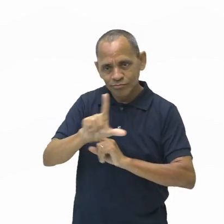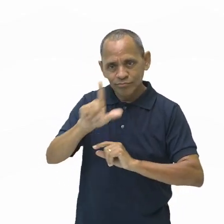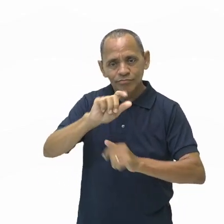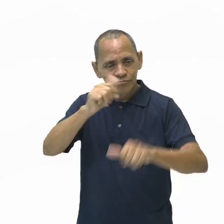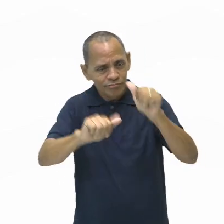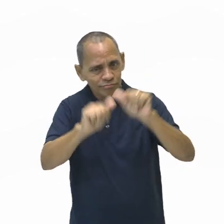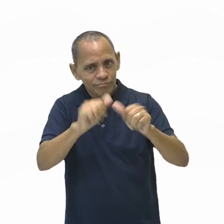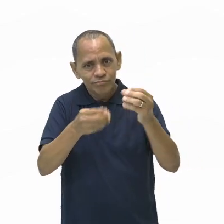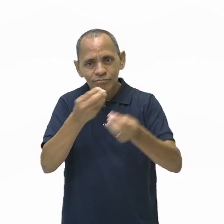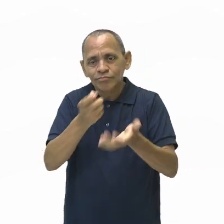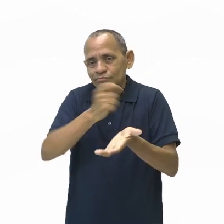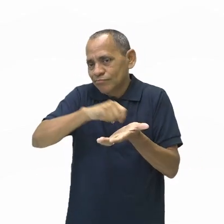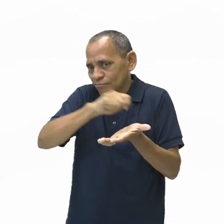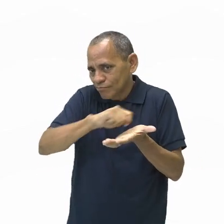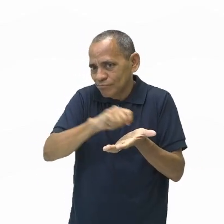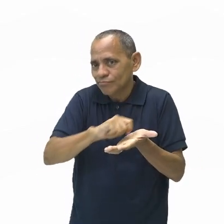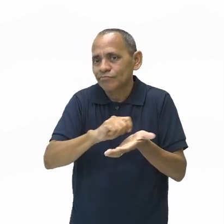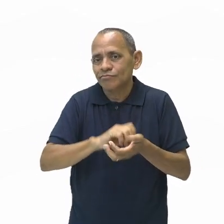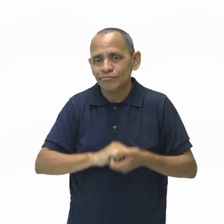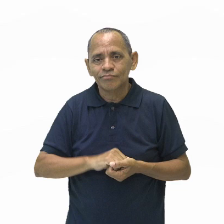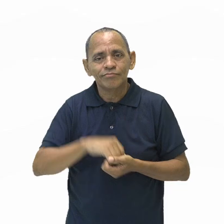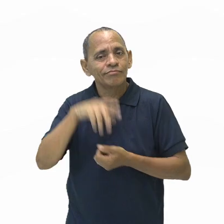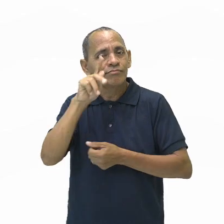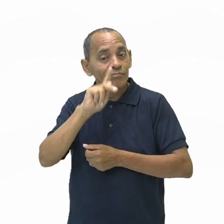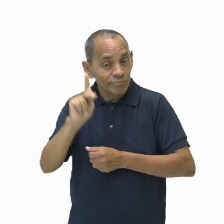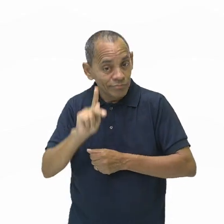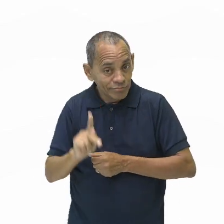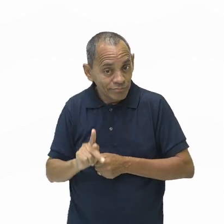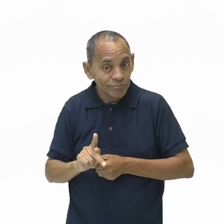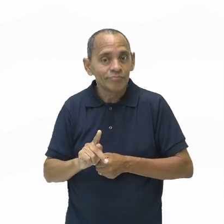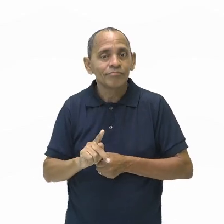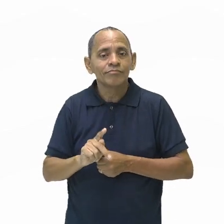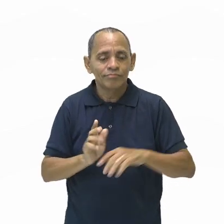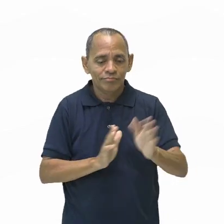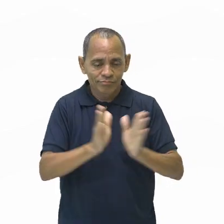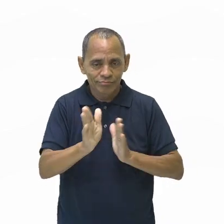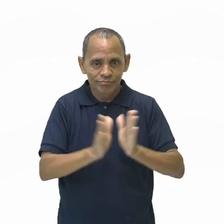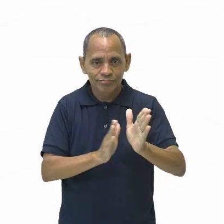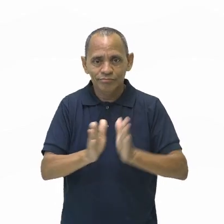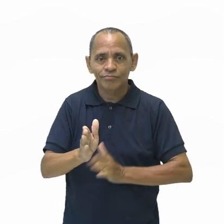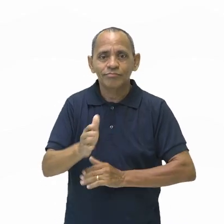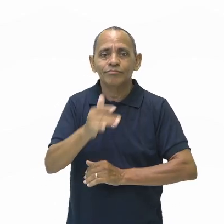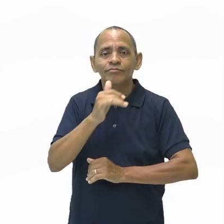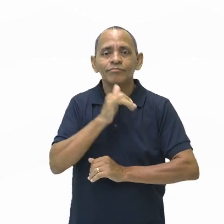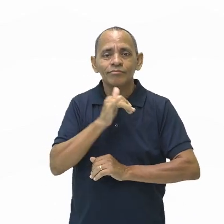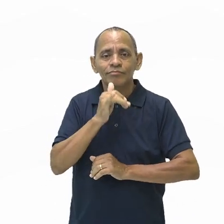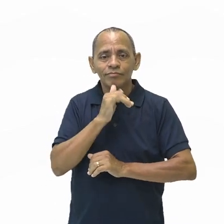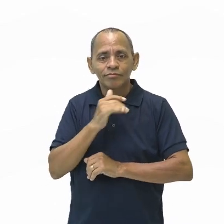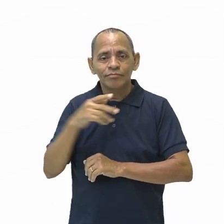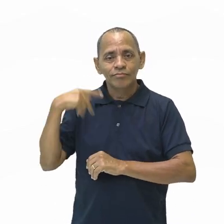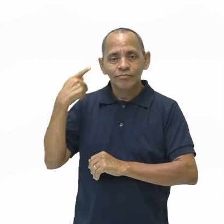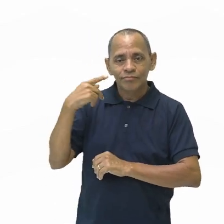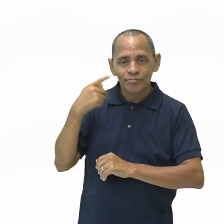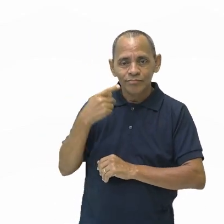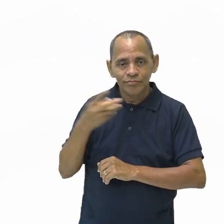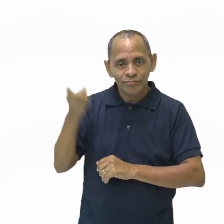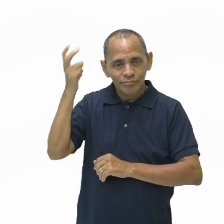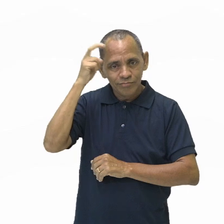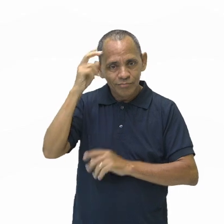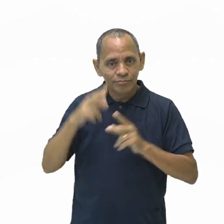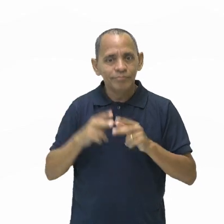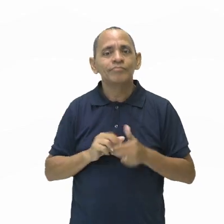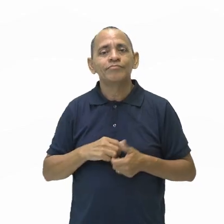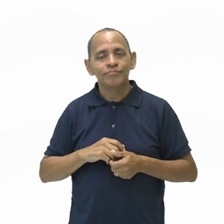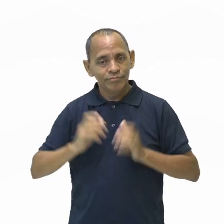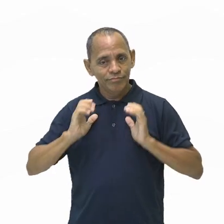a escrita, tá? A história de um determinado período, como as questões políticas, culturais, éticas. Então,